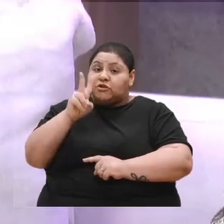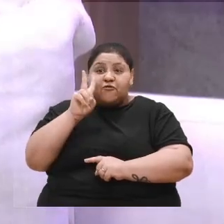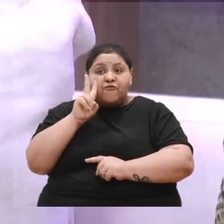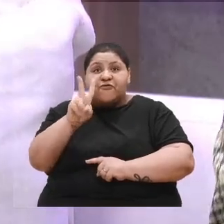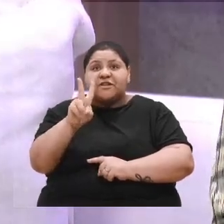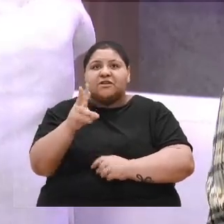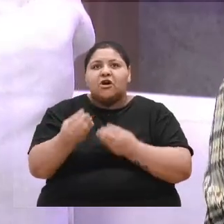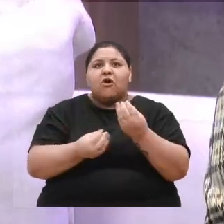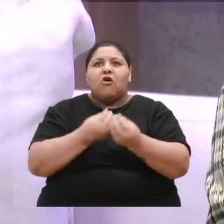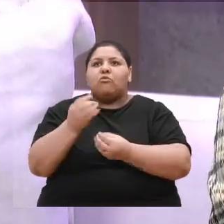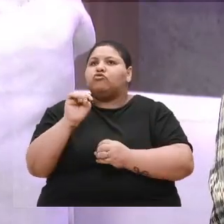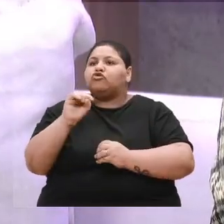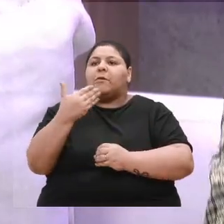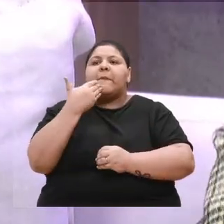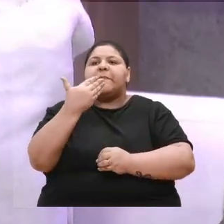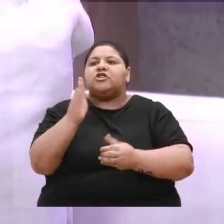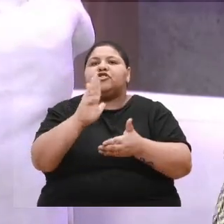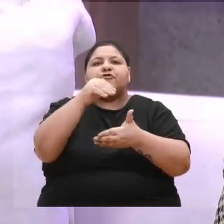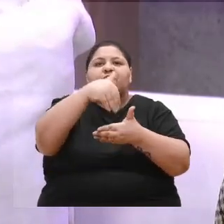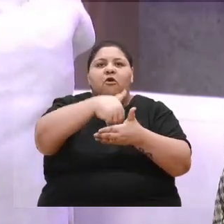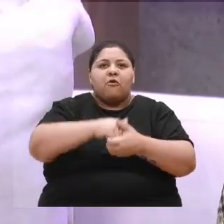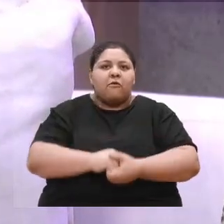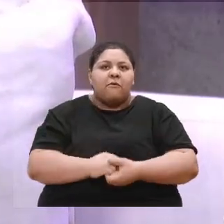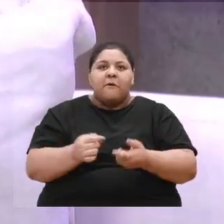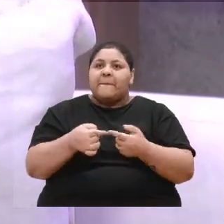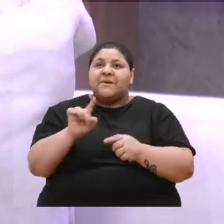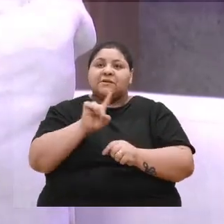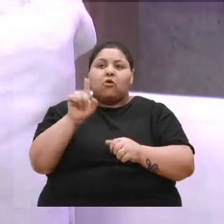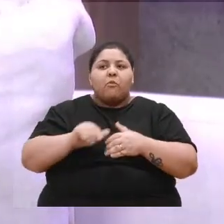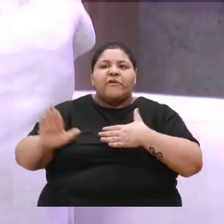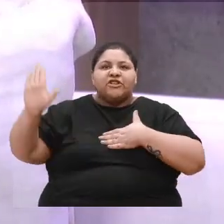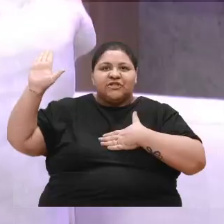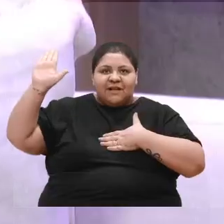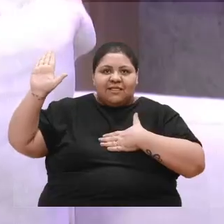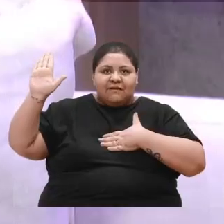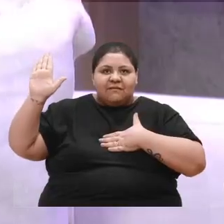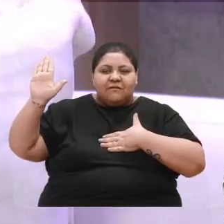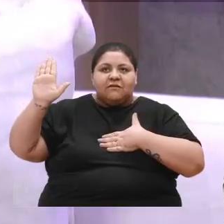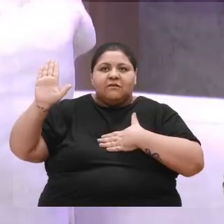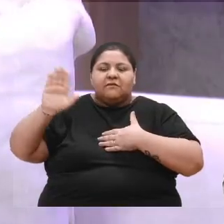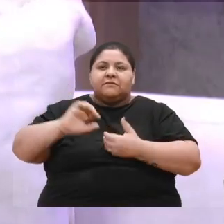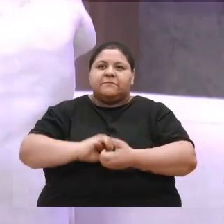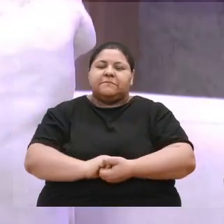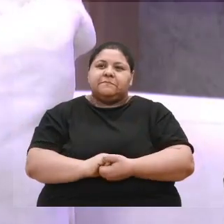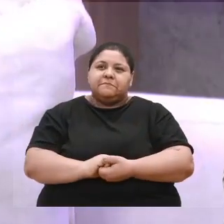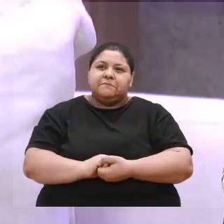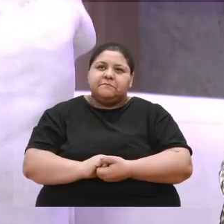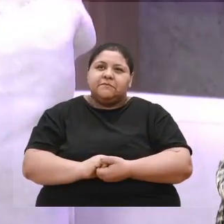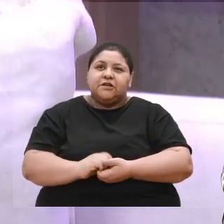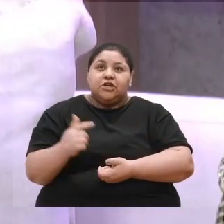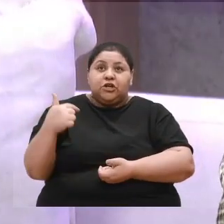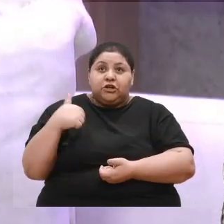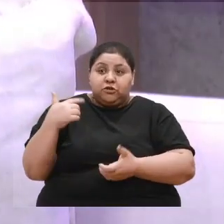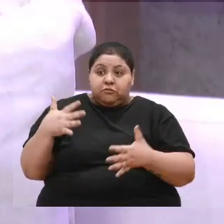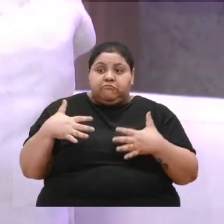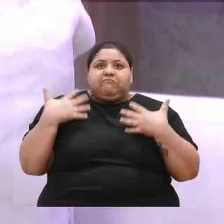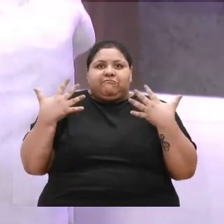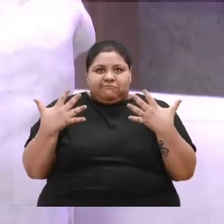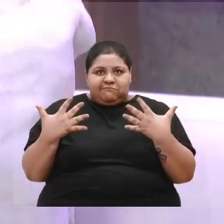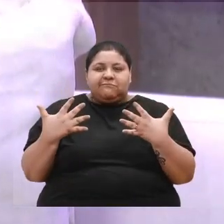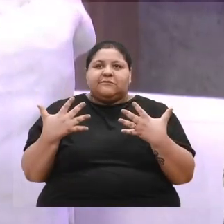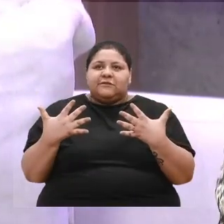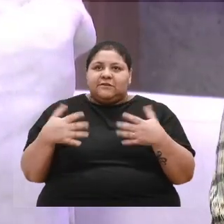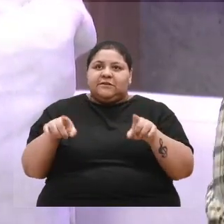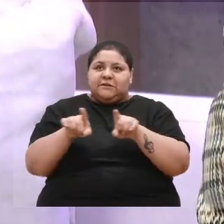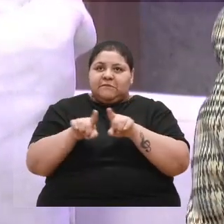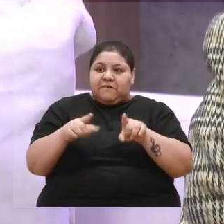vistas como cabos eleitorais, mas não como candidatas. E o que nos impressiona e nos